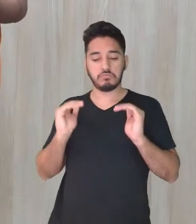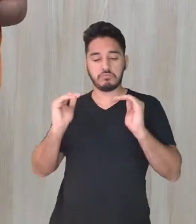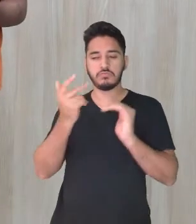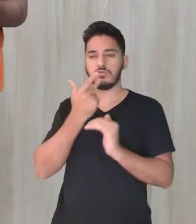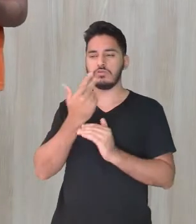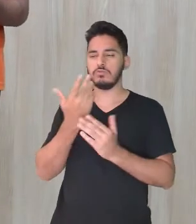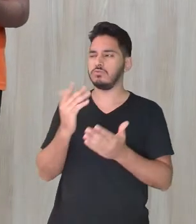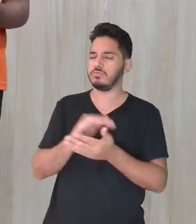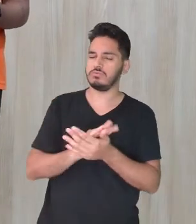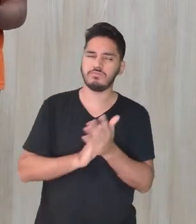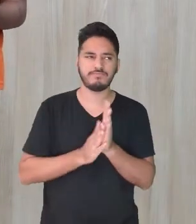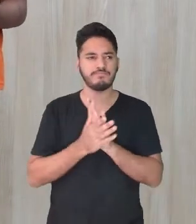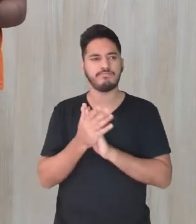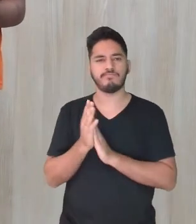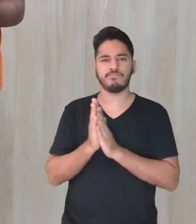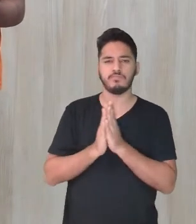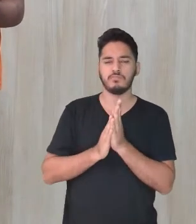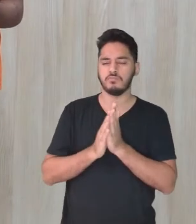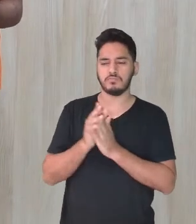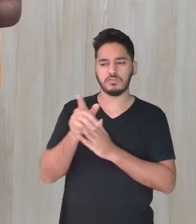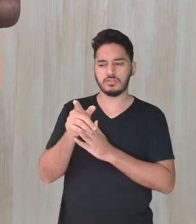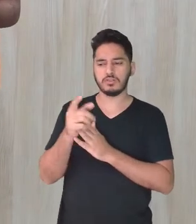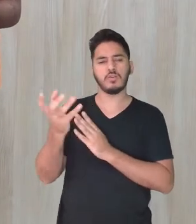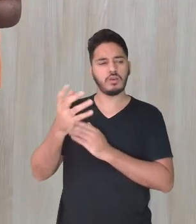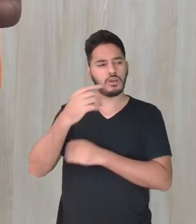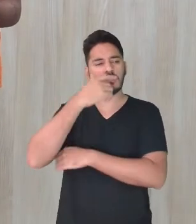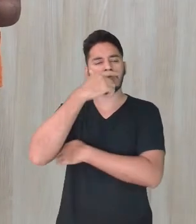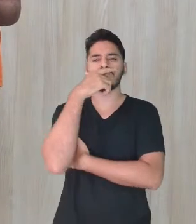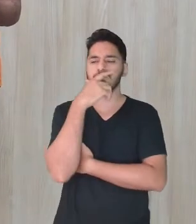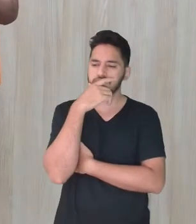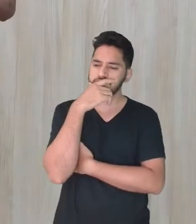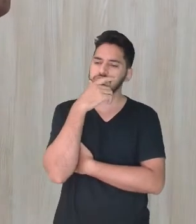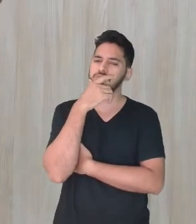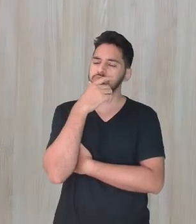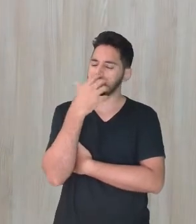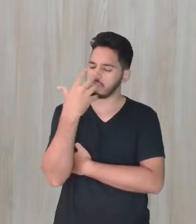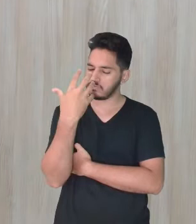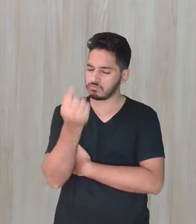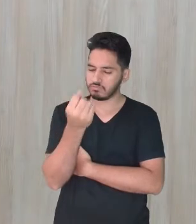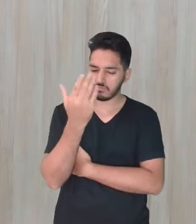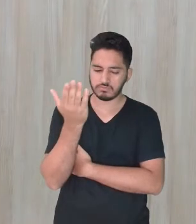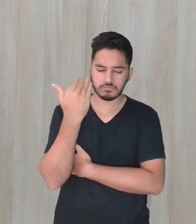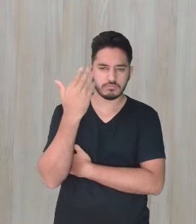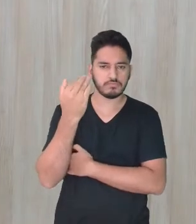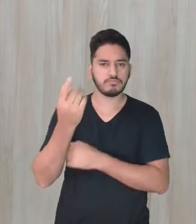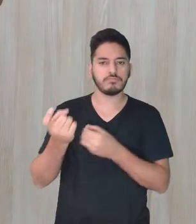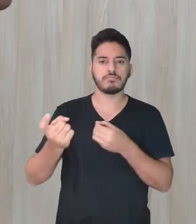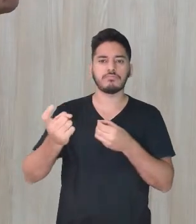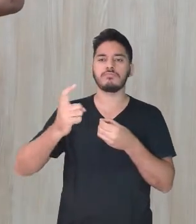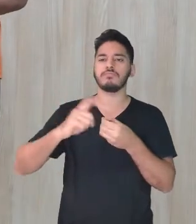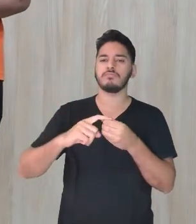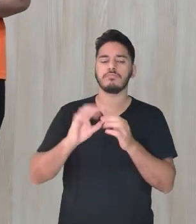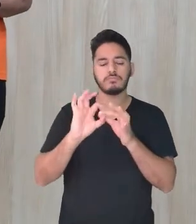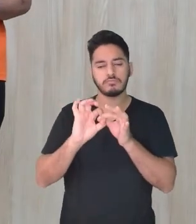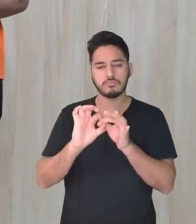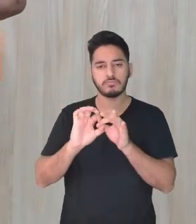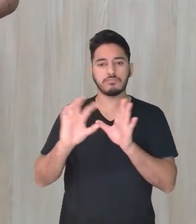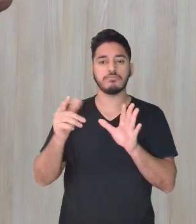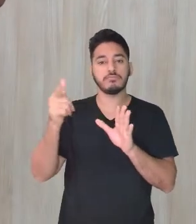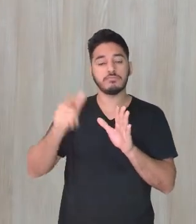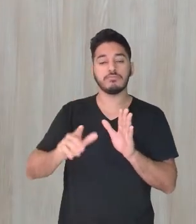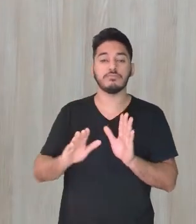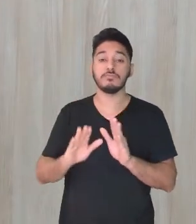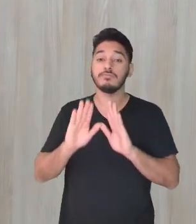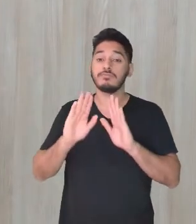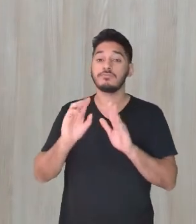assim, rapaz, isso aí eu quero, né? Vamos voltar a permitir isso aí.